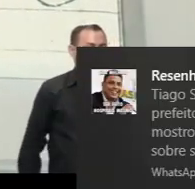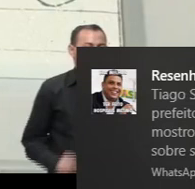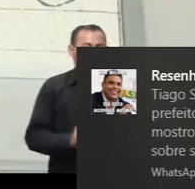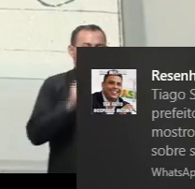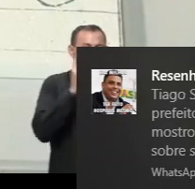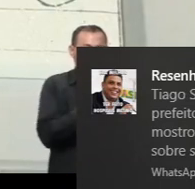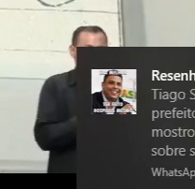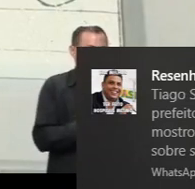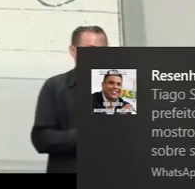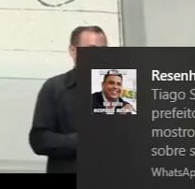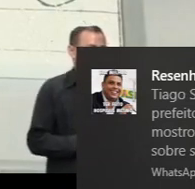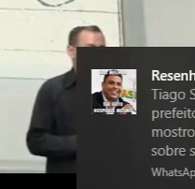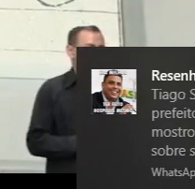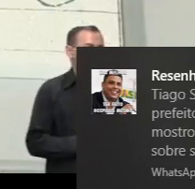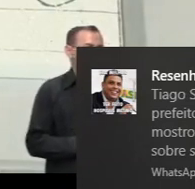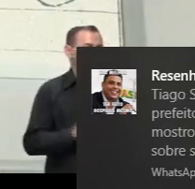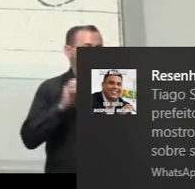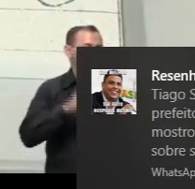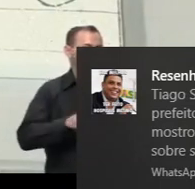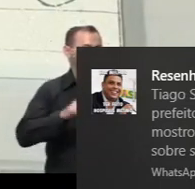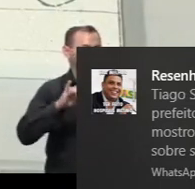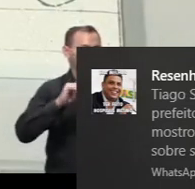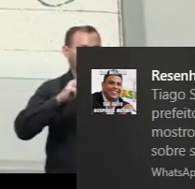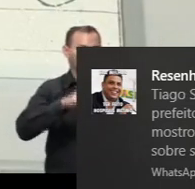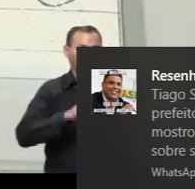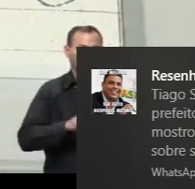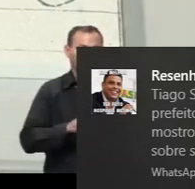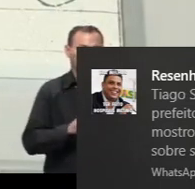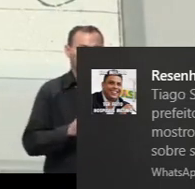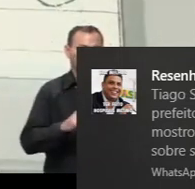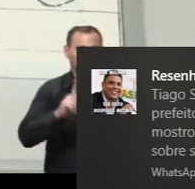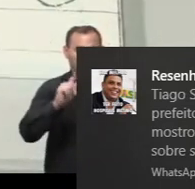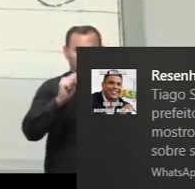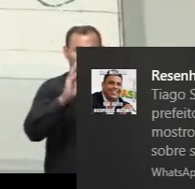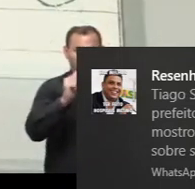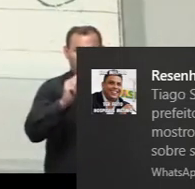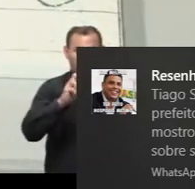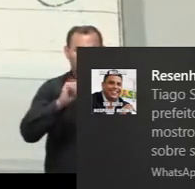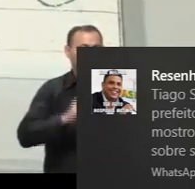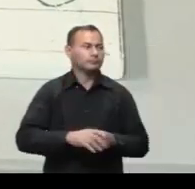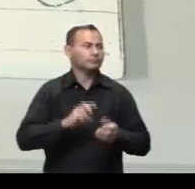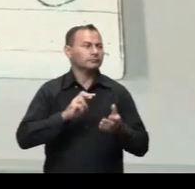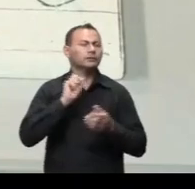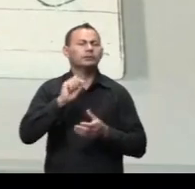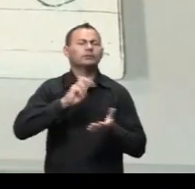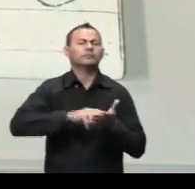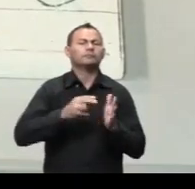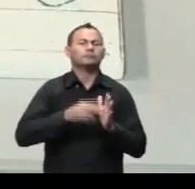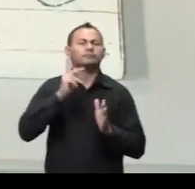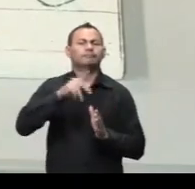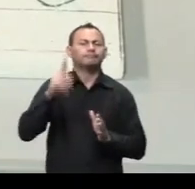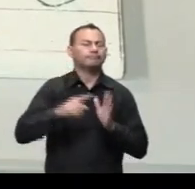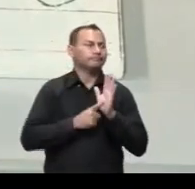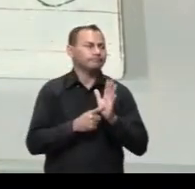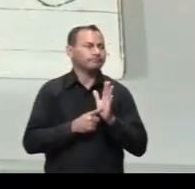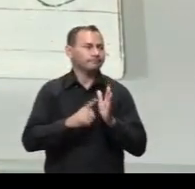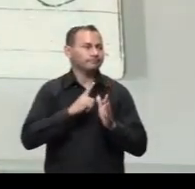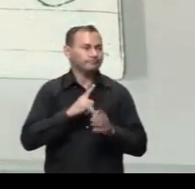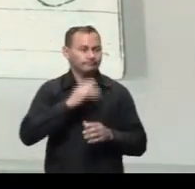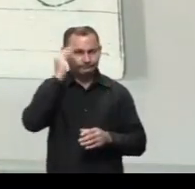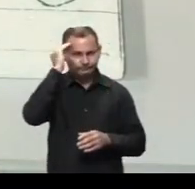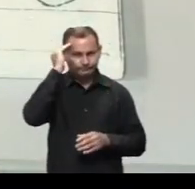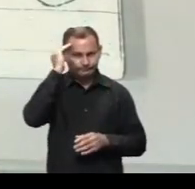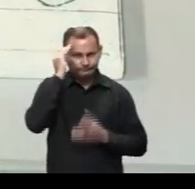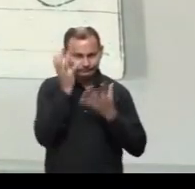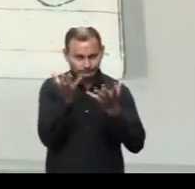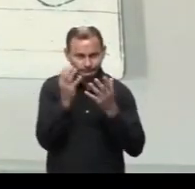Fez a locação, passa a linha do gabarito. O que é isso que o professor quer que você tenha noção?